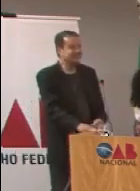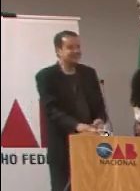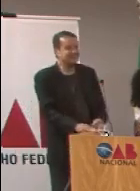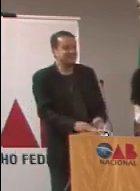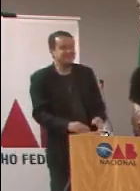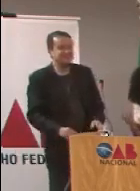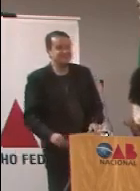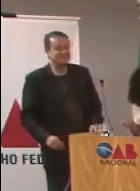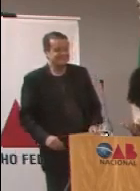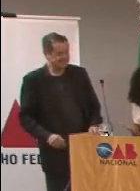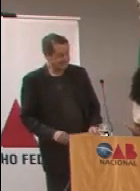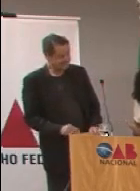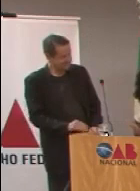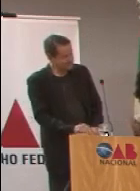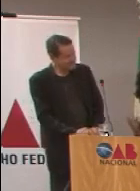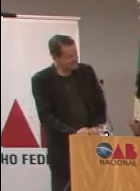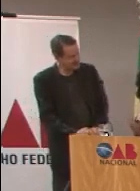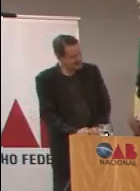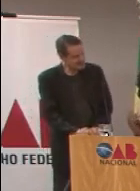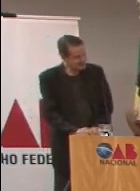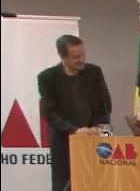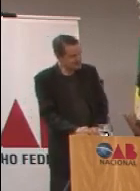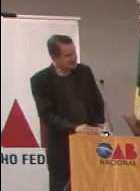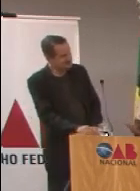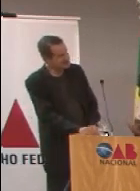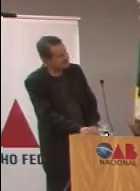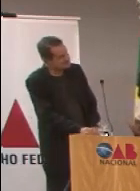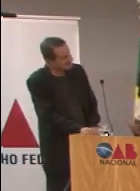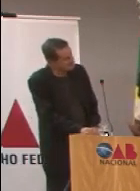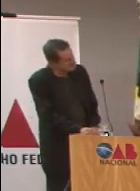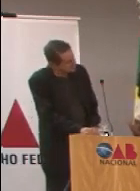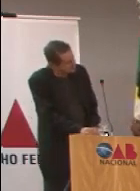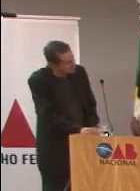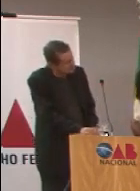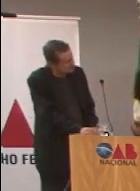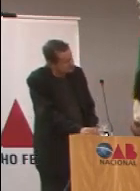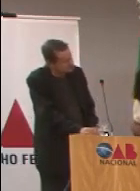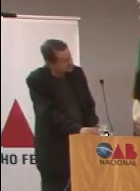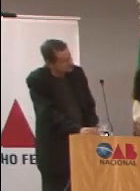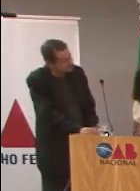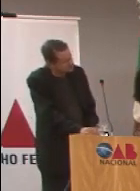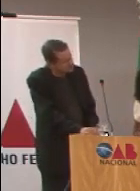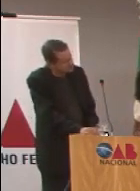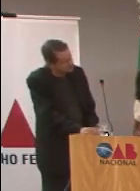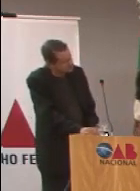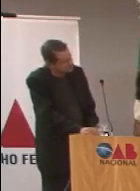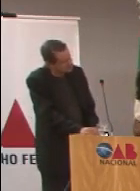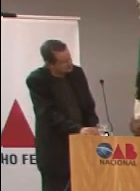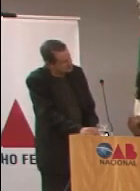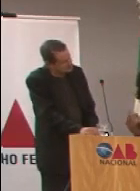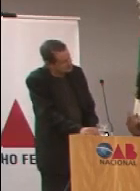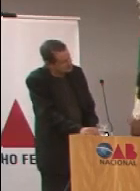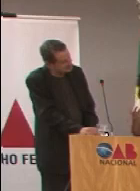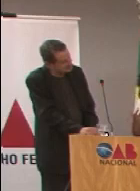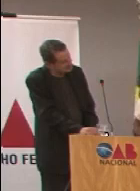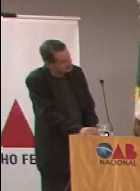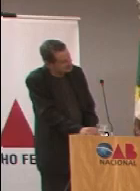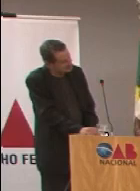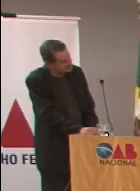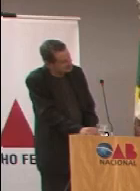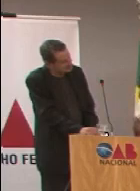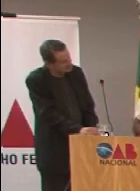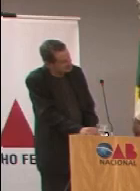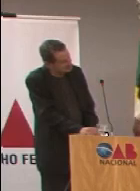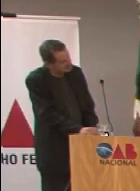E esse corpo de 28 anos, negro, latino-americano, periférico, que tem uma jornada